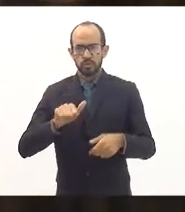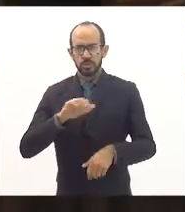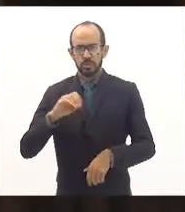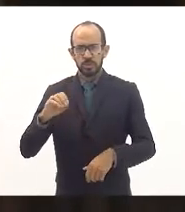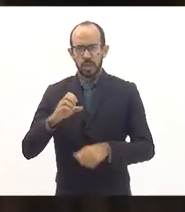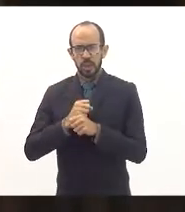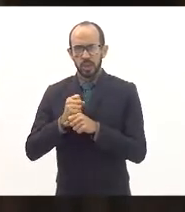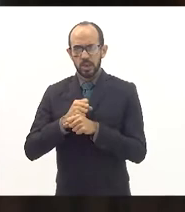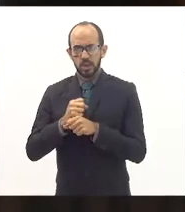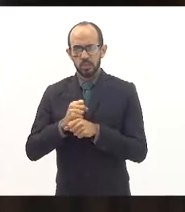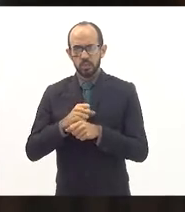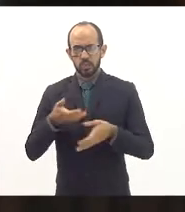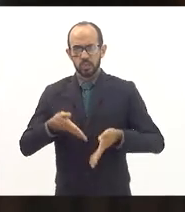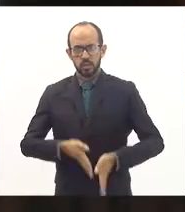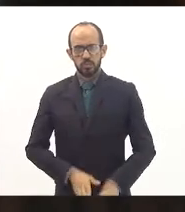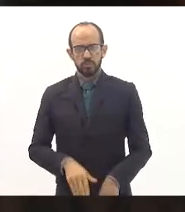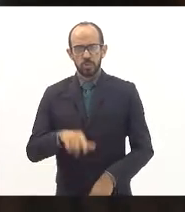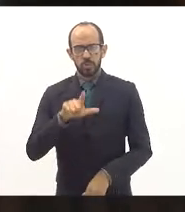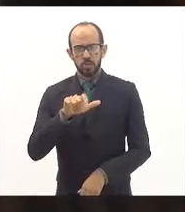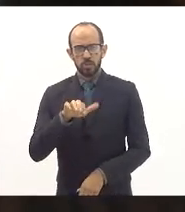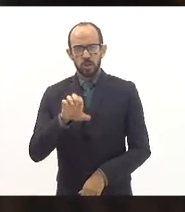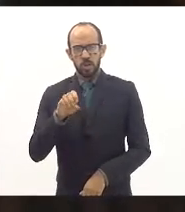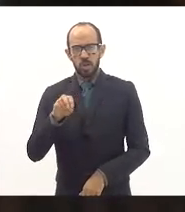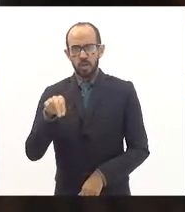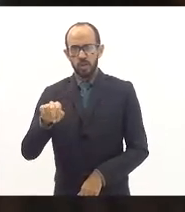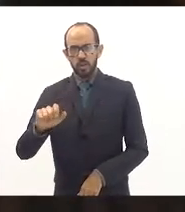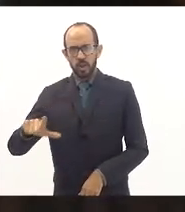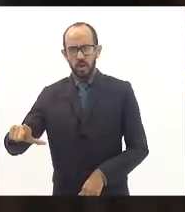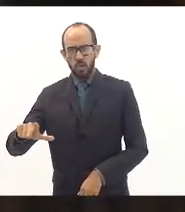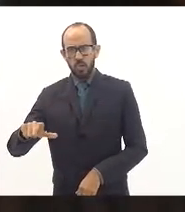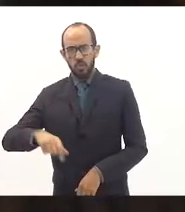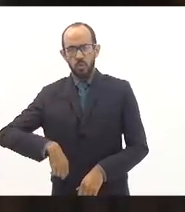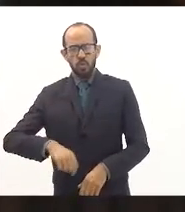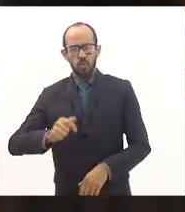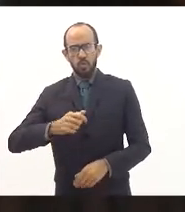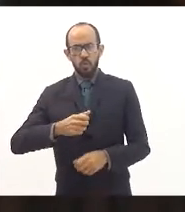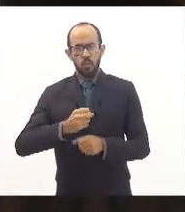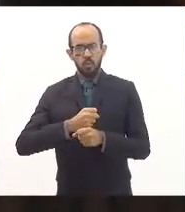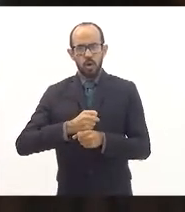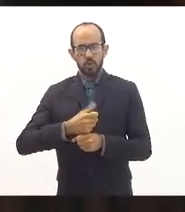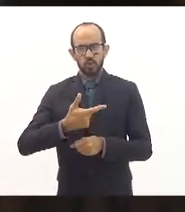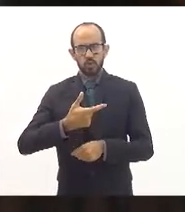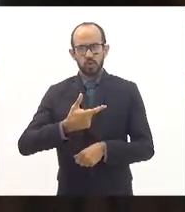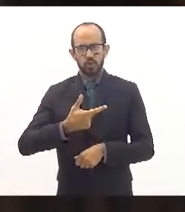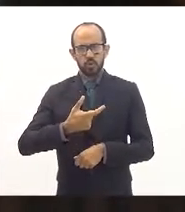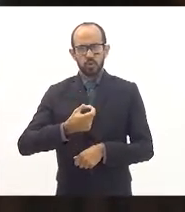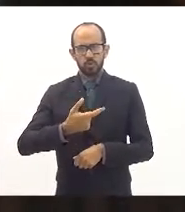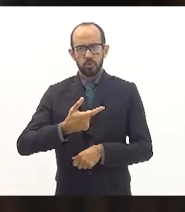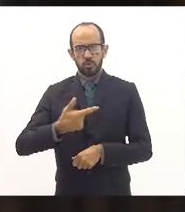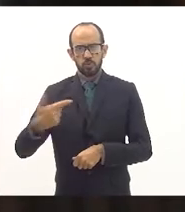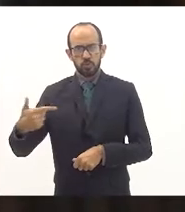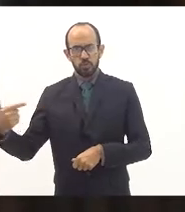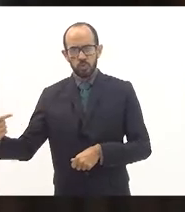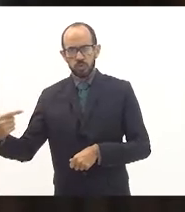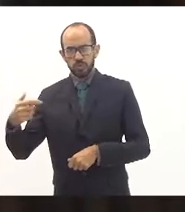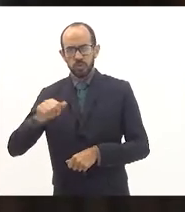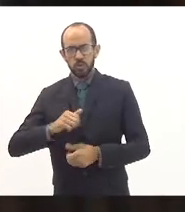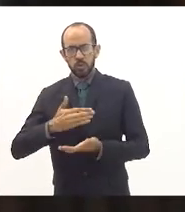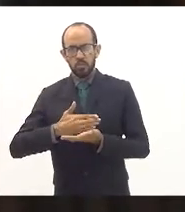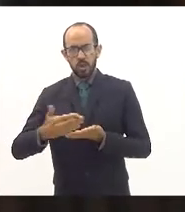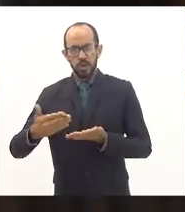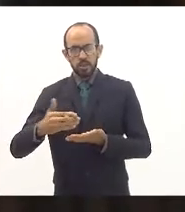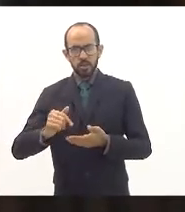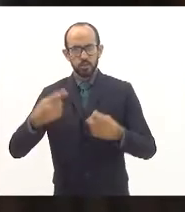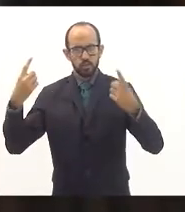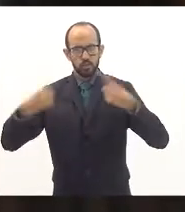de Moura Brizola. O ano de 2022 começa, e com ele, muitos desafios que movimentaram a